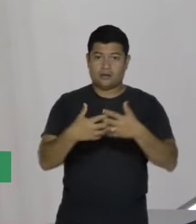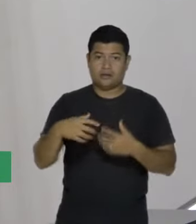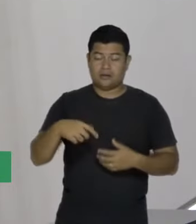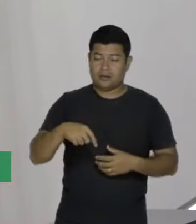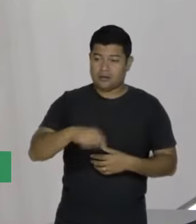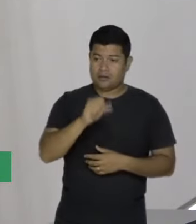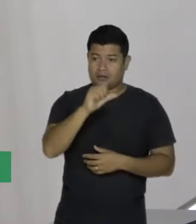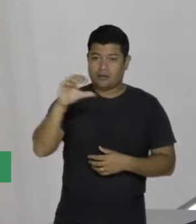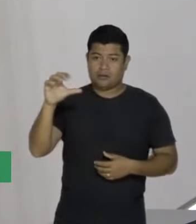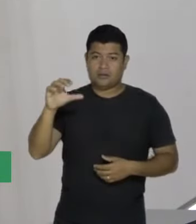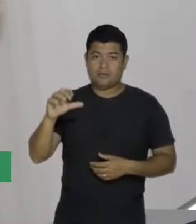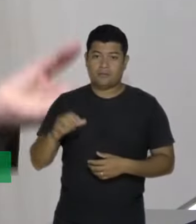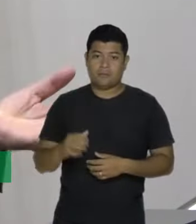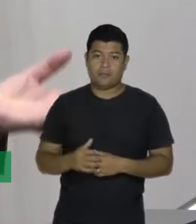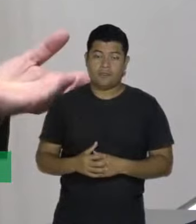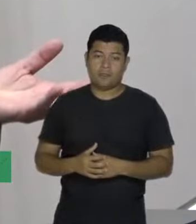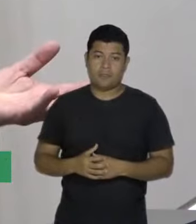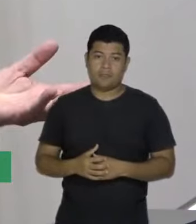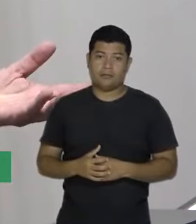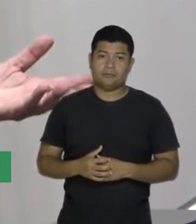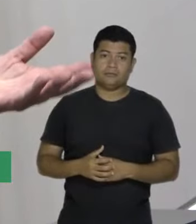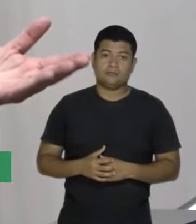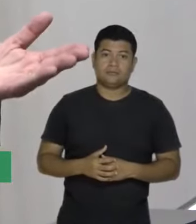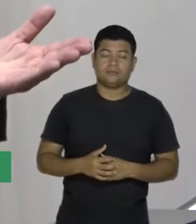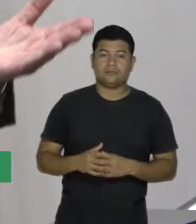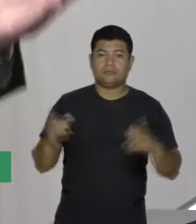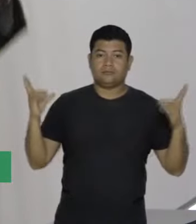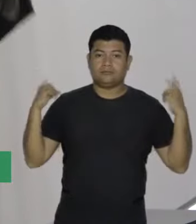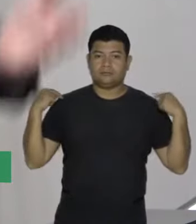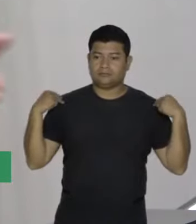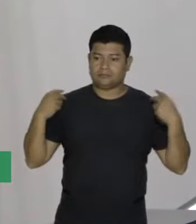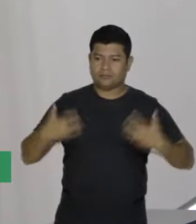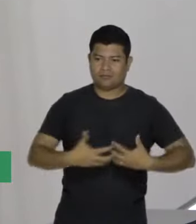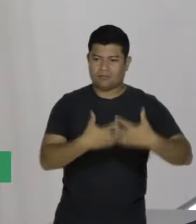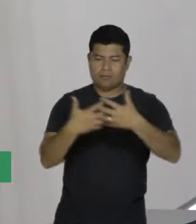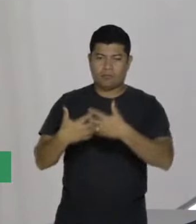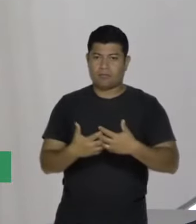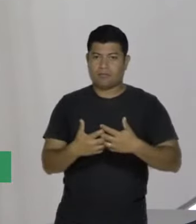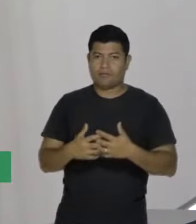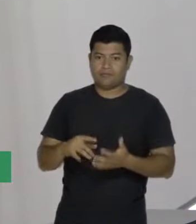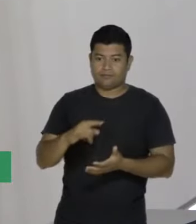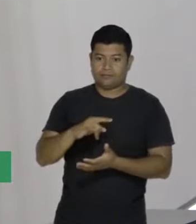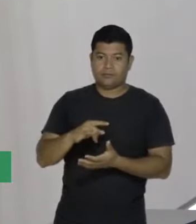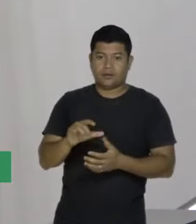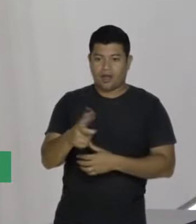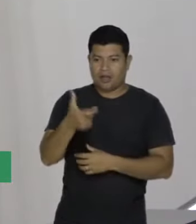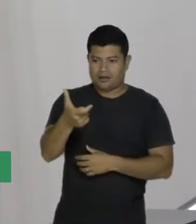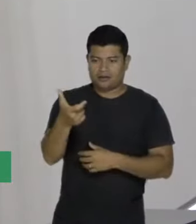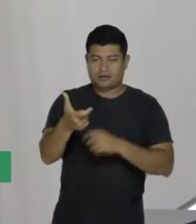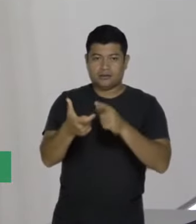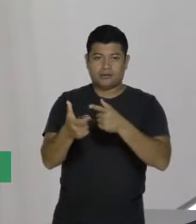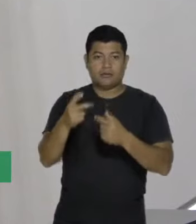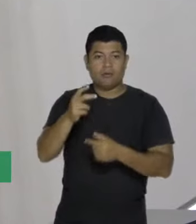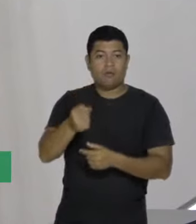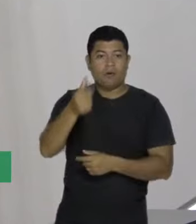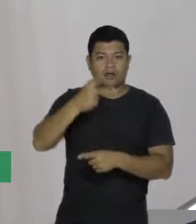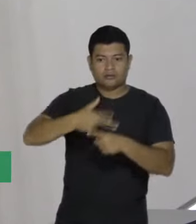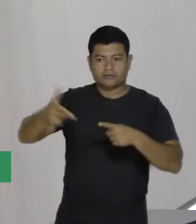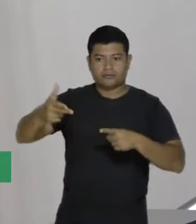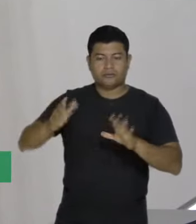Catarina. E lá o motorista chega, a carteira está vencendo, vai buscar